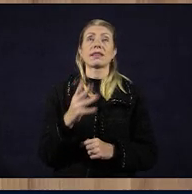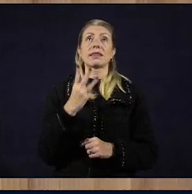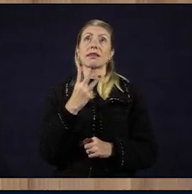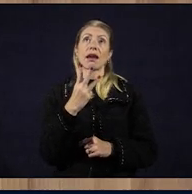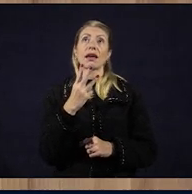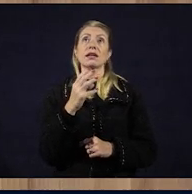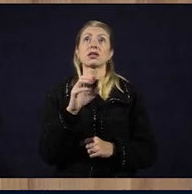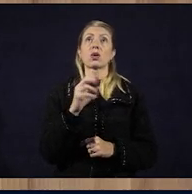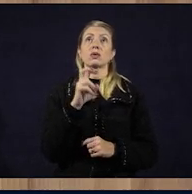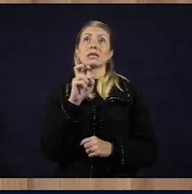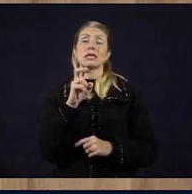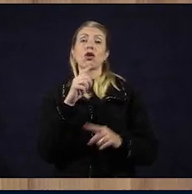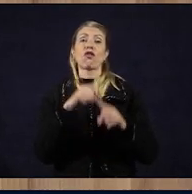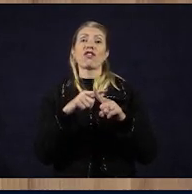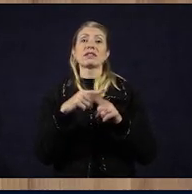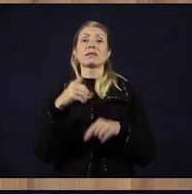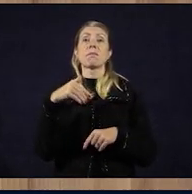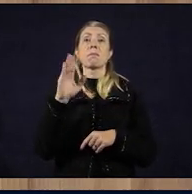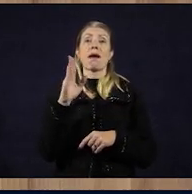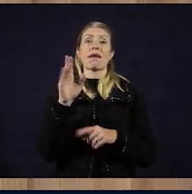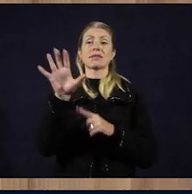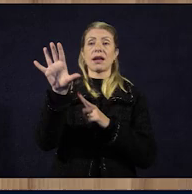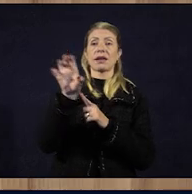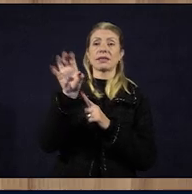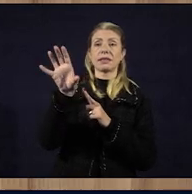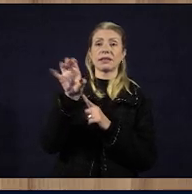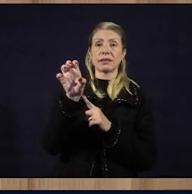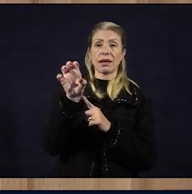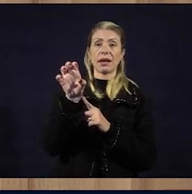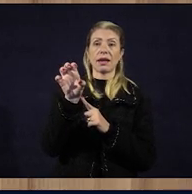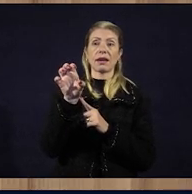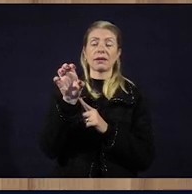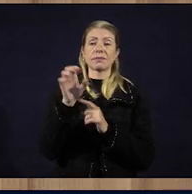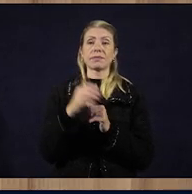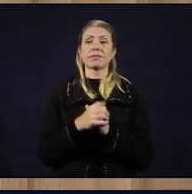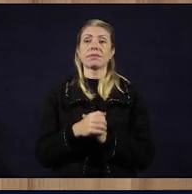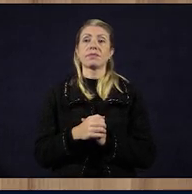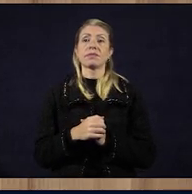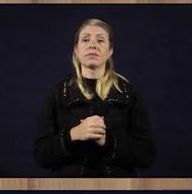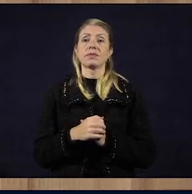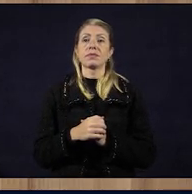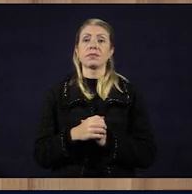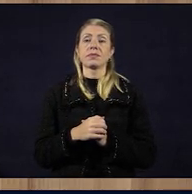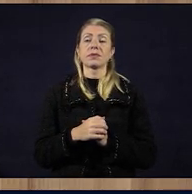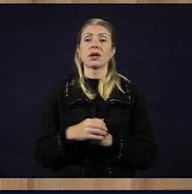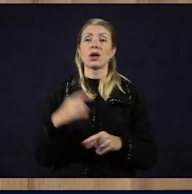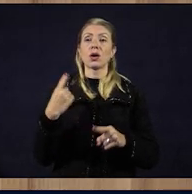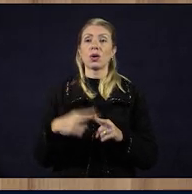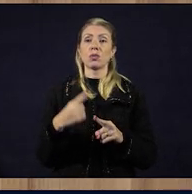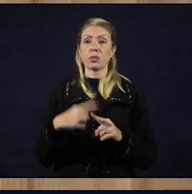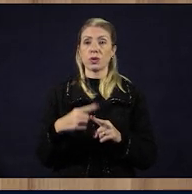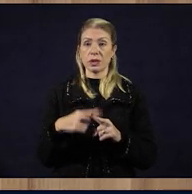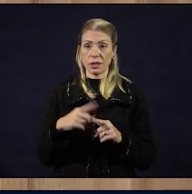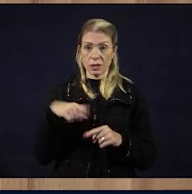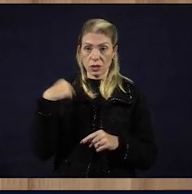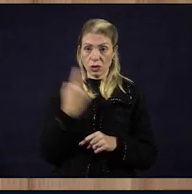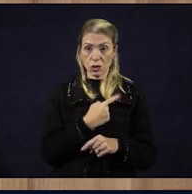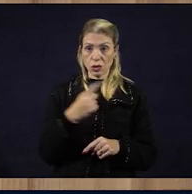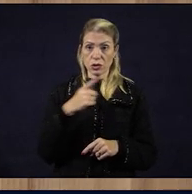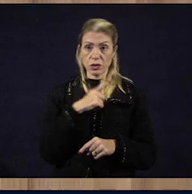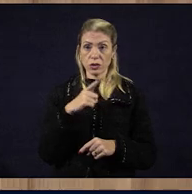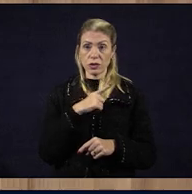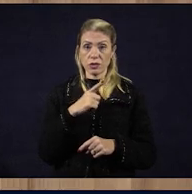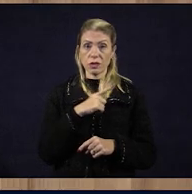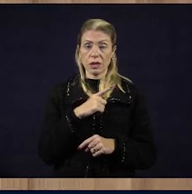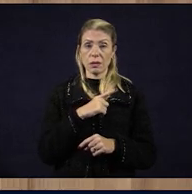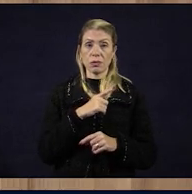vezes a mais o número de antenas do que tinha um leilão porque porque nós tivemos agora além da Claro